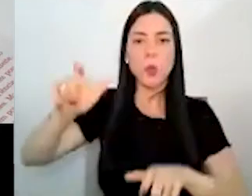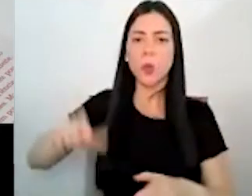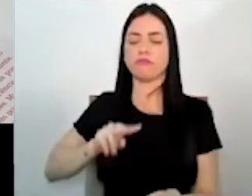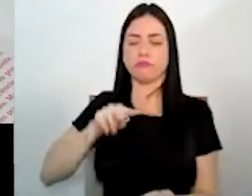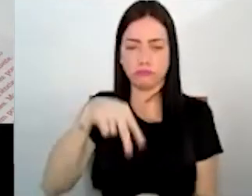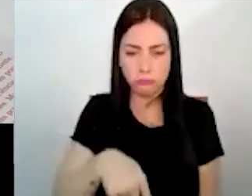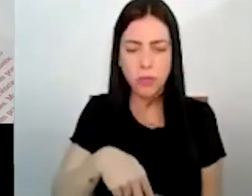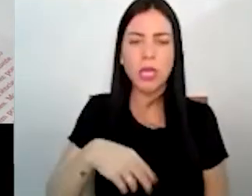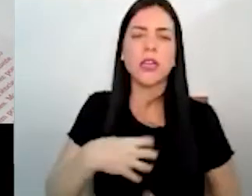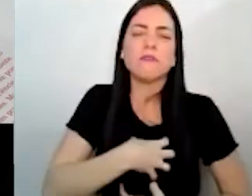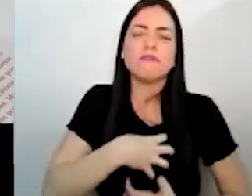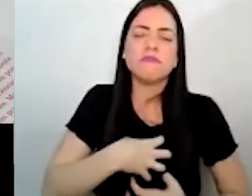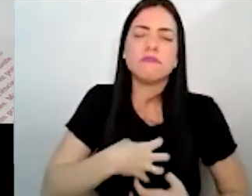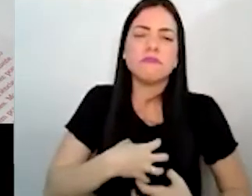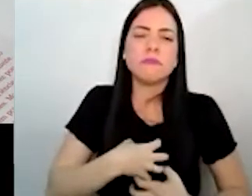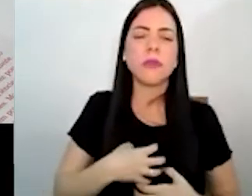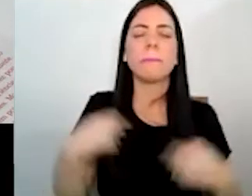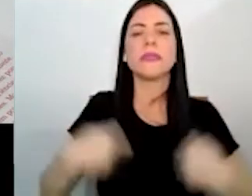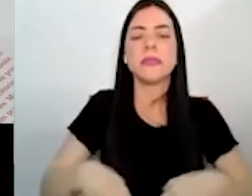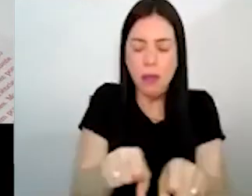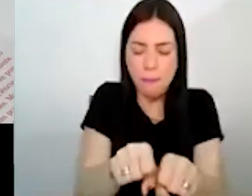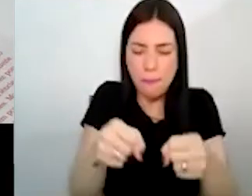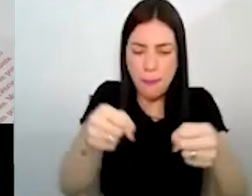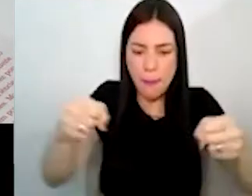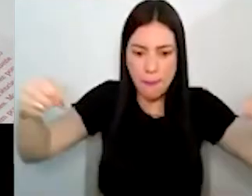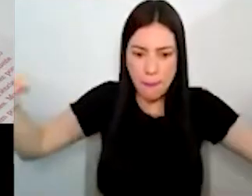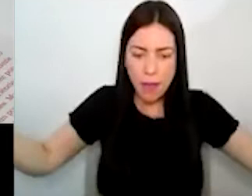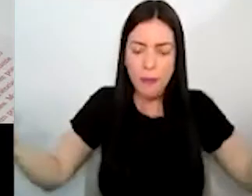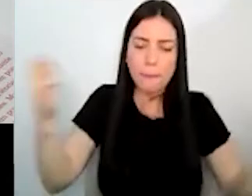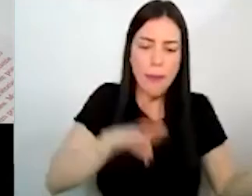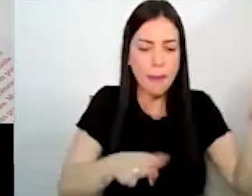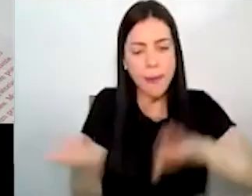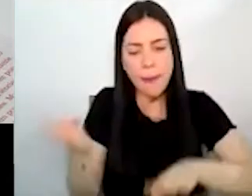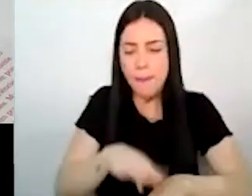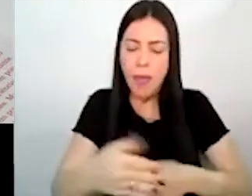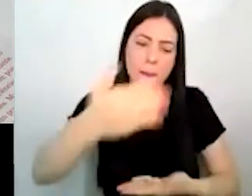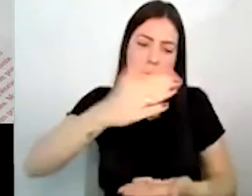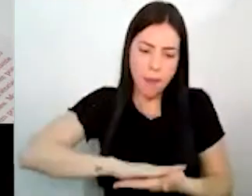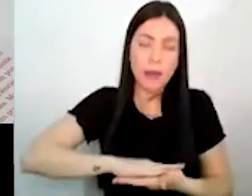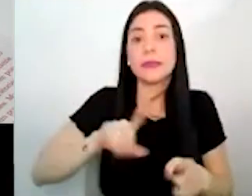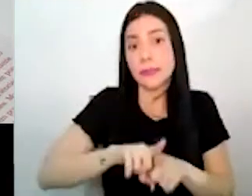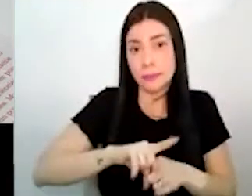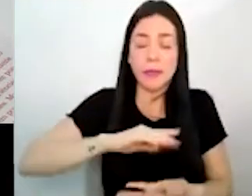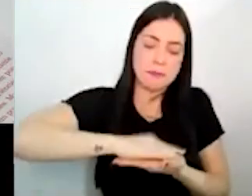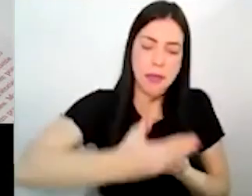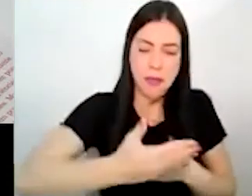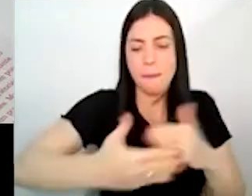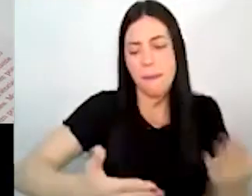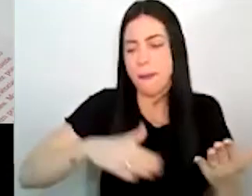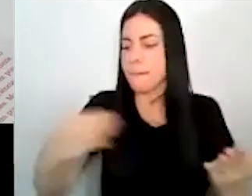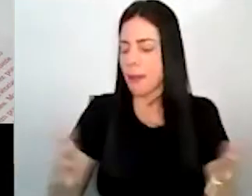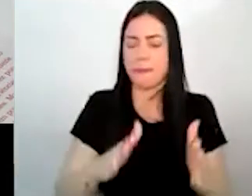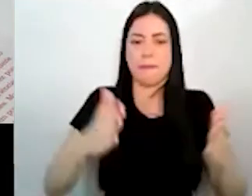espaço, precisarem abrir e olhar, levar isso para casa e dobrar de novo, como a gente costuma fazer com o